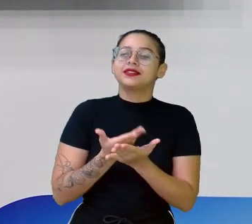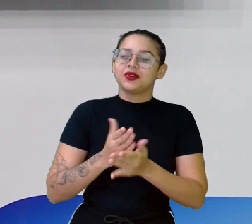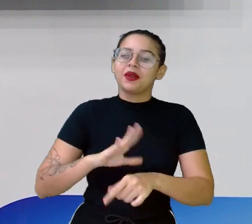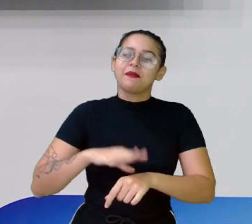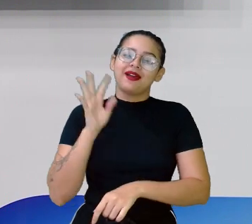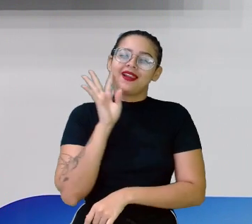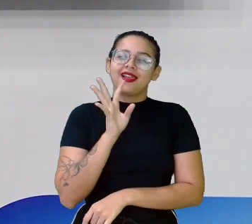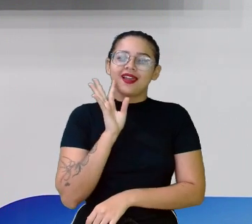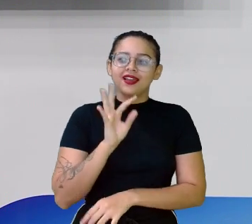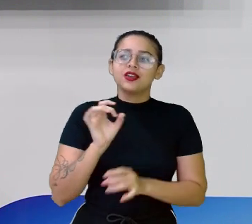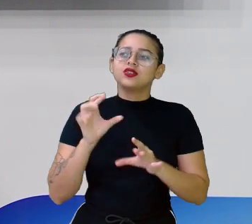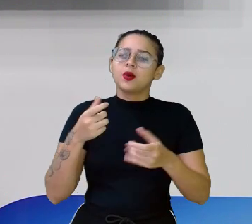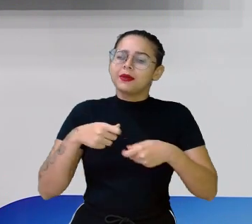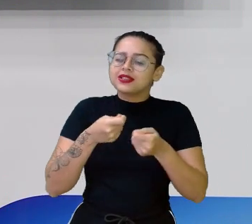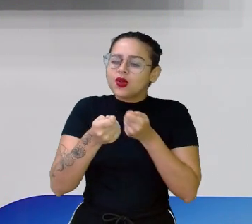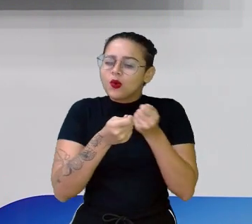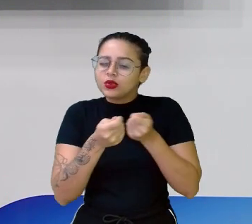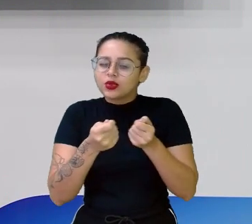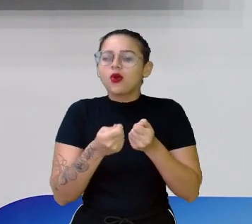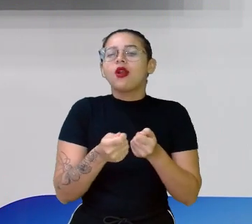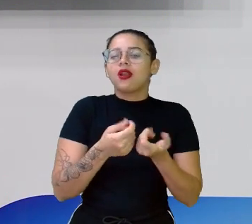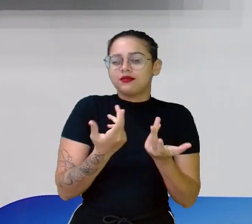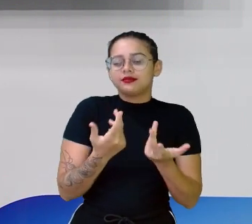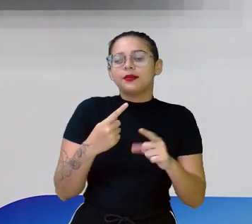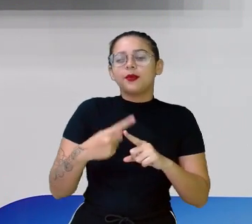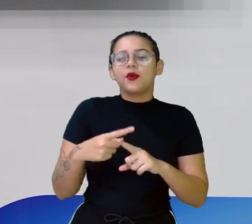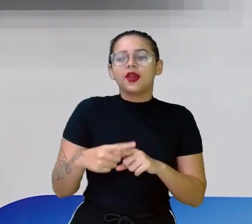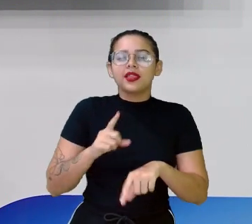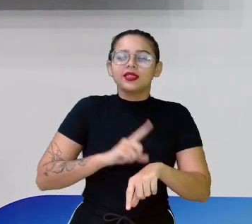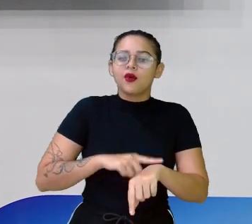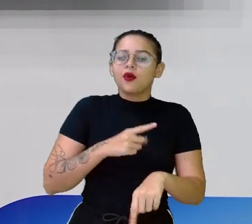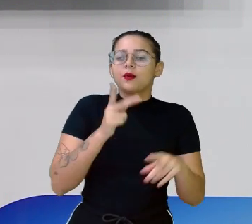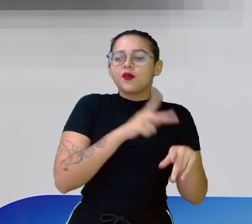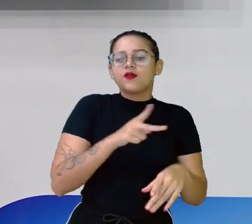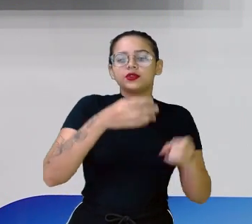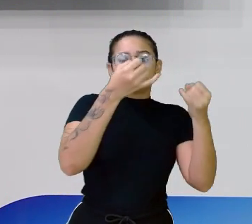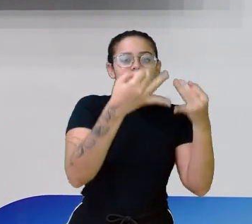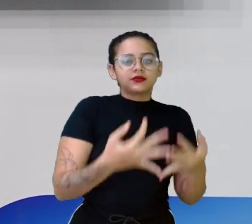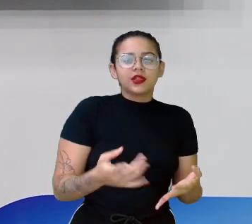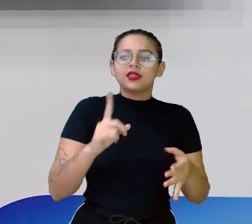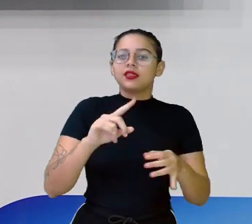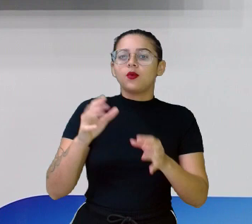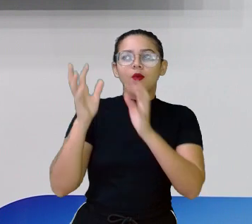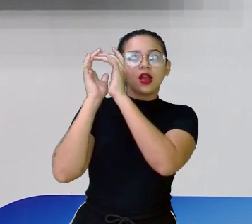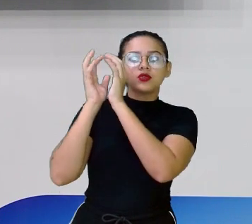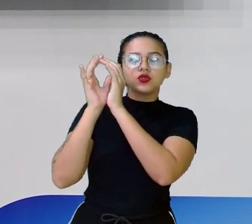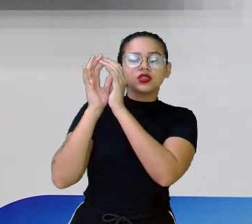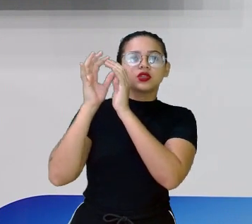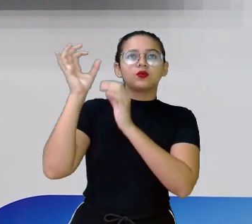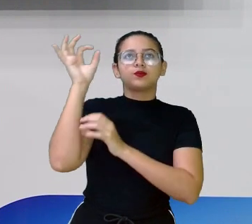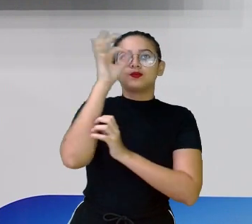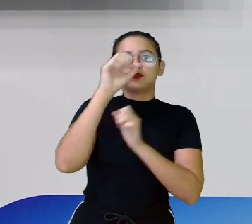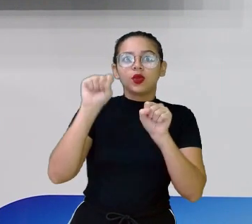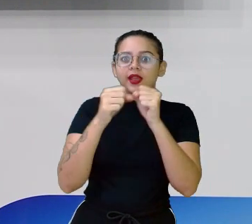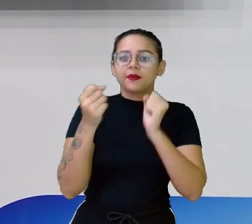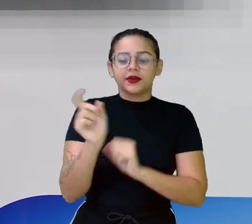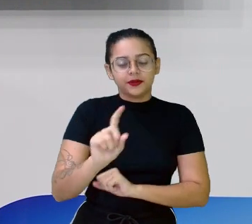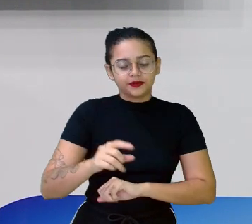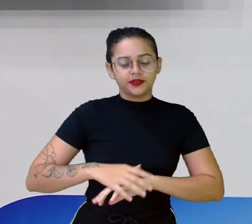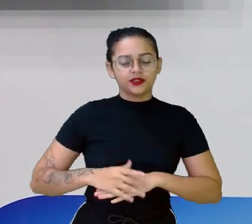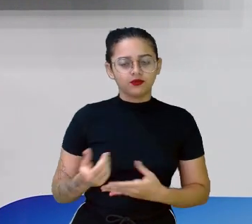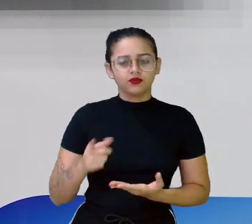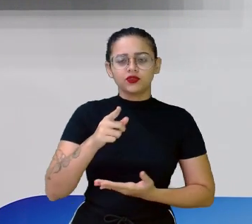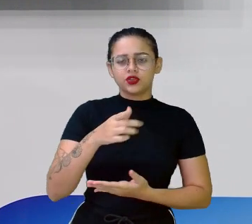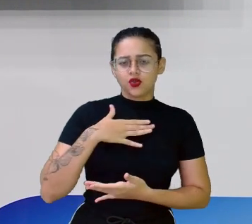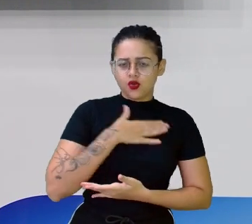divertida, né? Só se policia aí para na hora da professora estar explicando, o professor, a gente não quebrar o raciocínio. E você gosta de ouvir